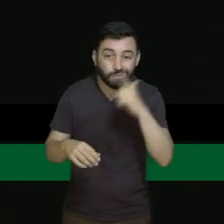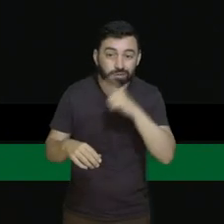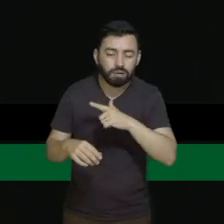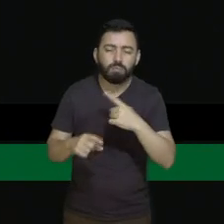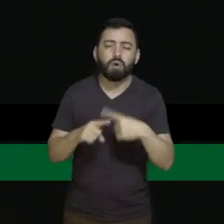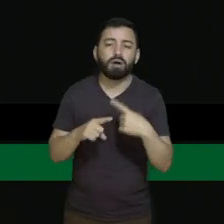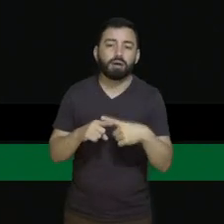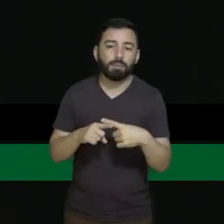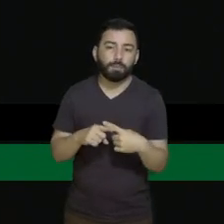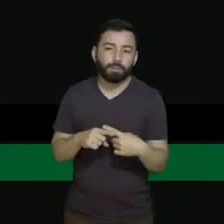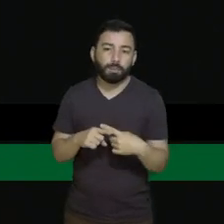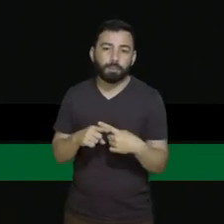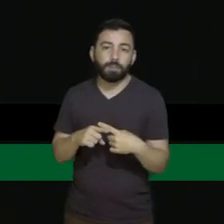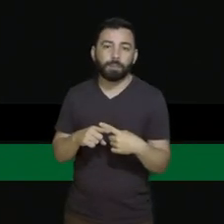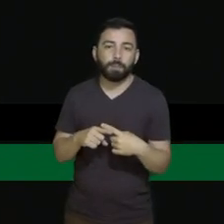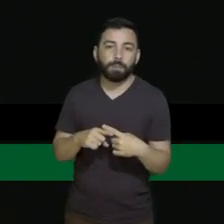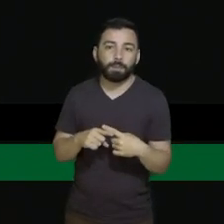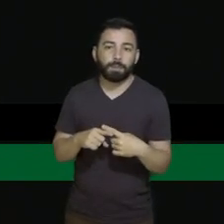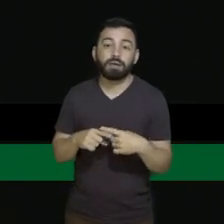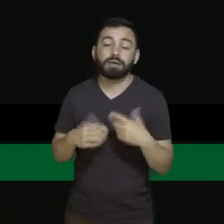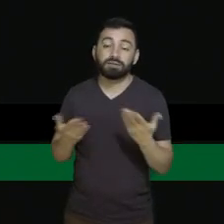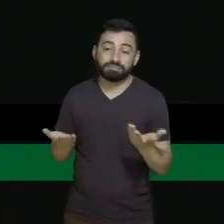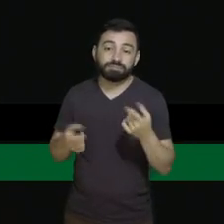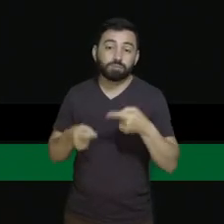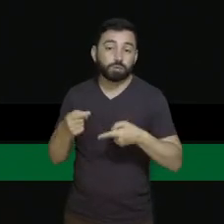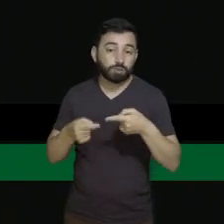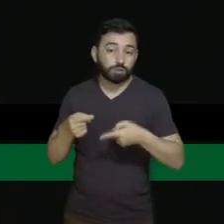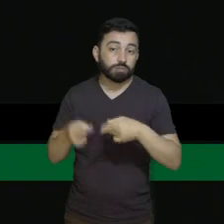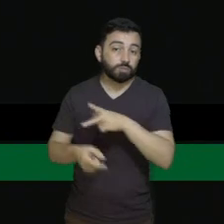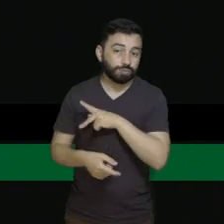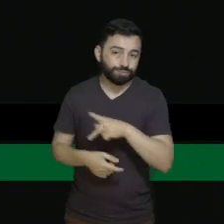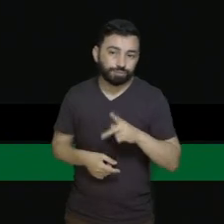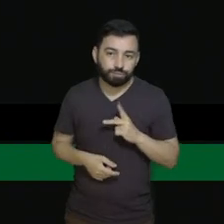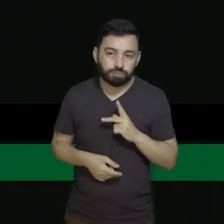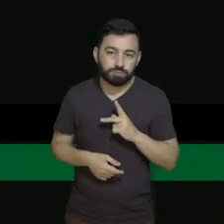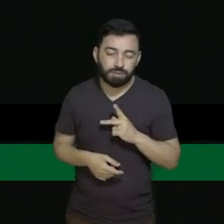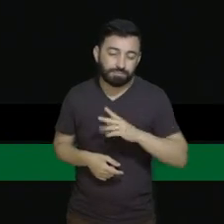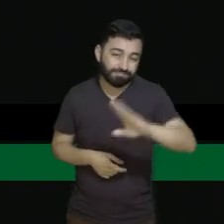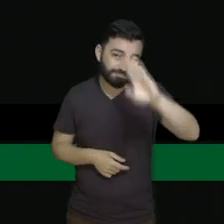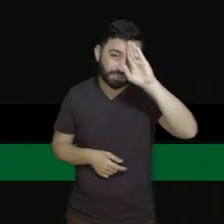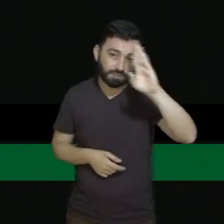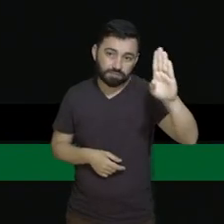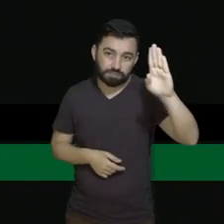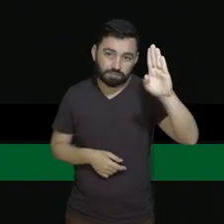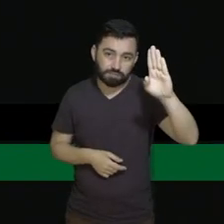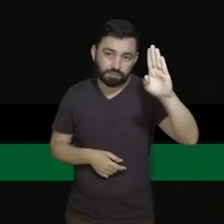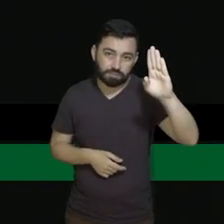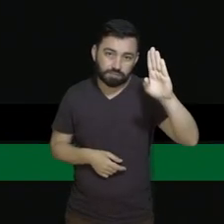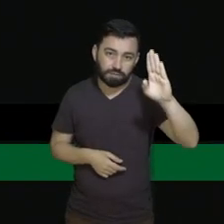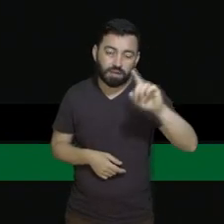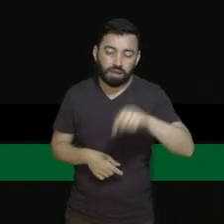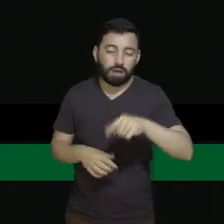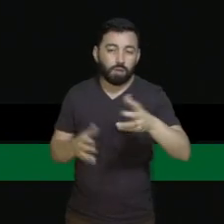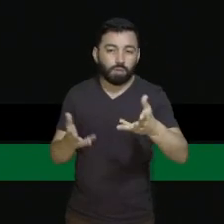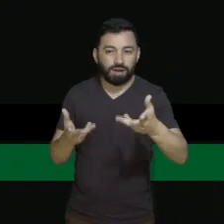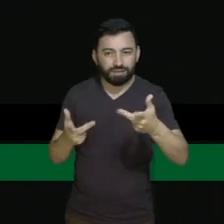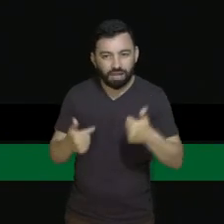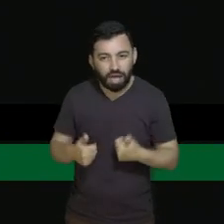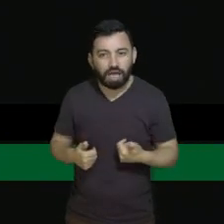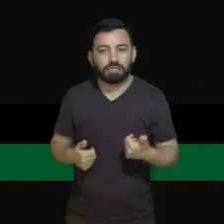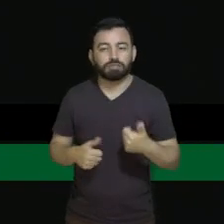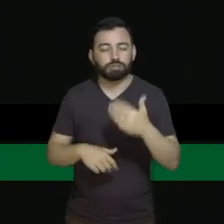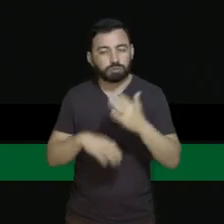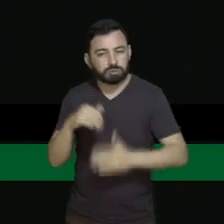isso, a políticas públicas, mas principalmente a qualidade, a